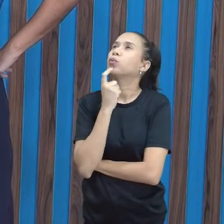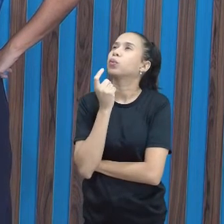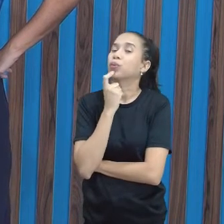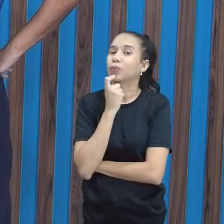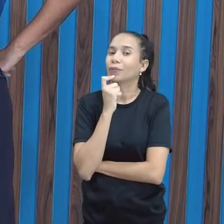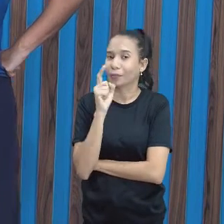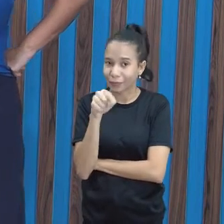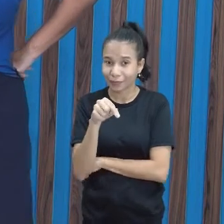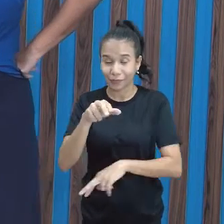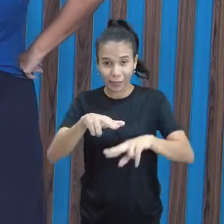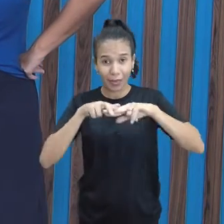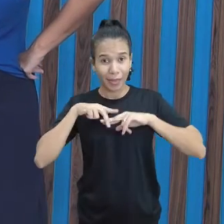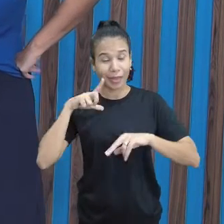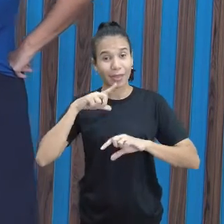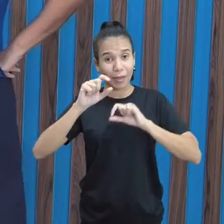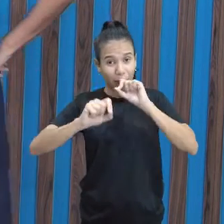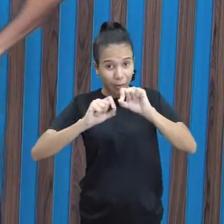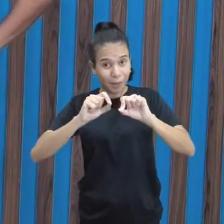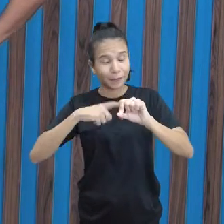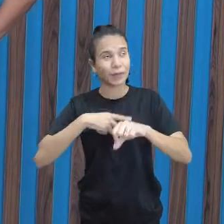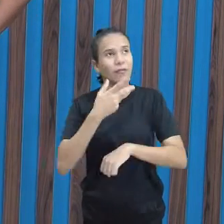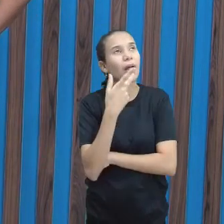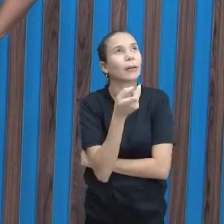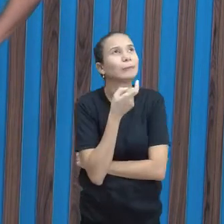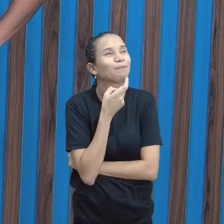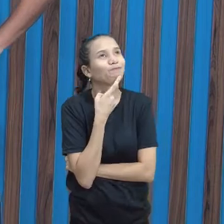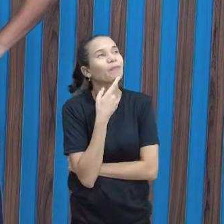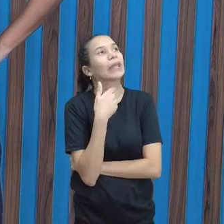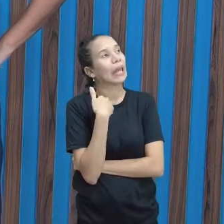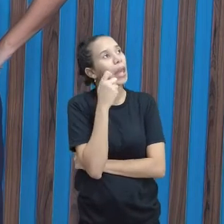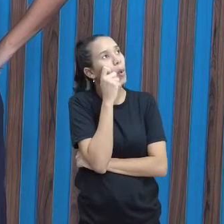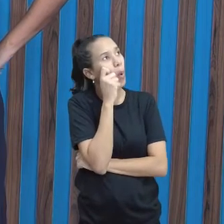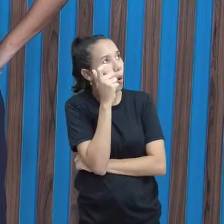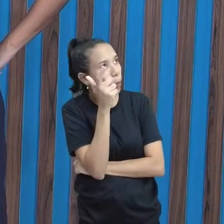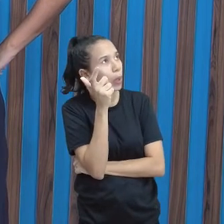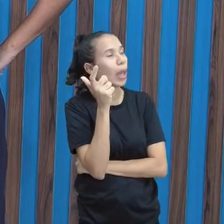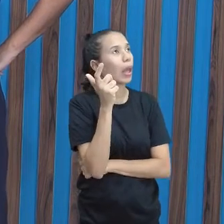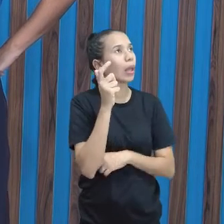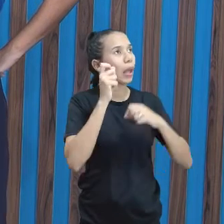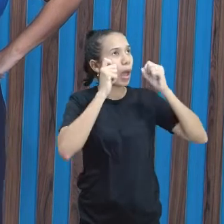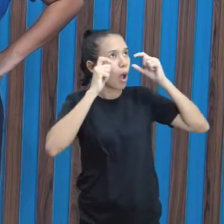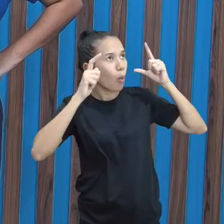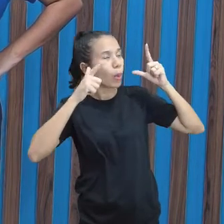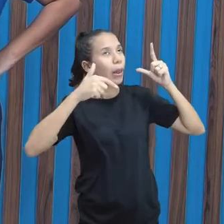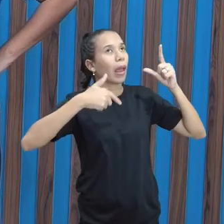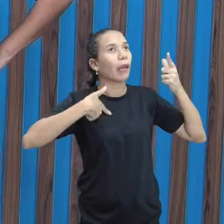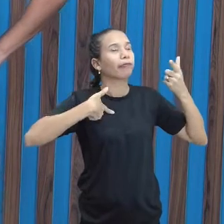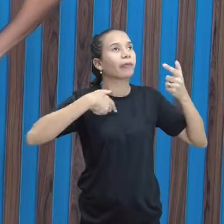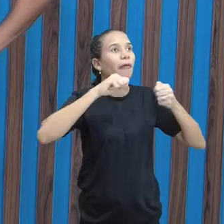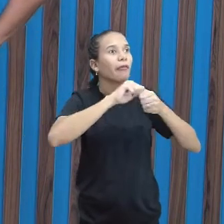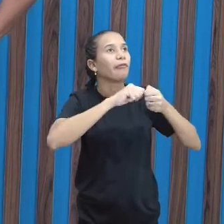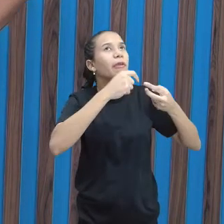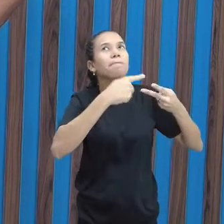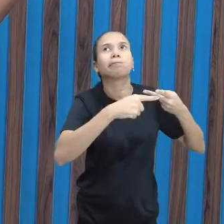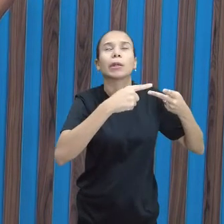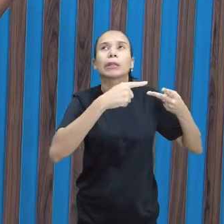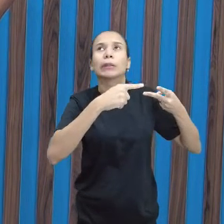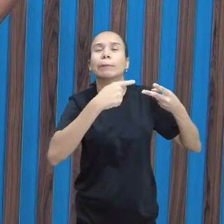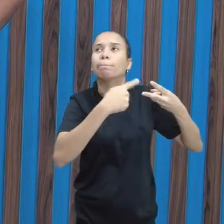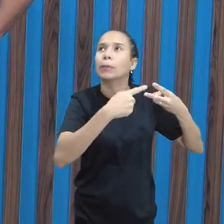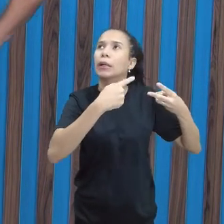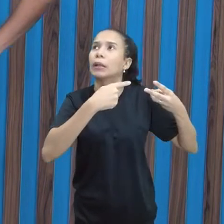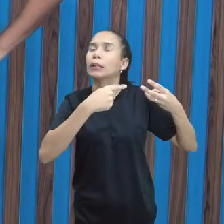Não é isso? Então, vocês vão fazer o quê? Vocês vão dizer, bom, eu acordei e fiz tal coisa, fiz outra